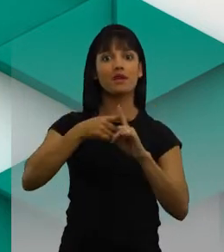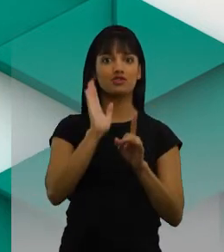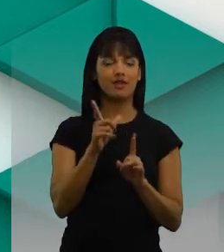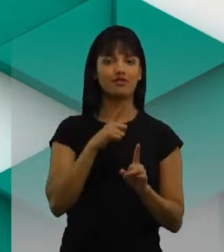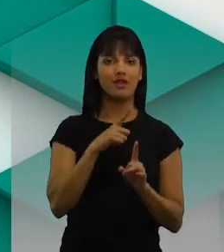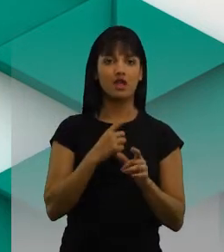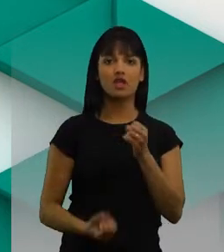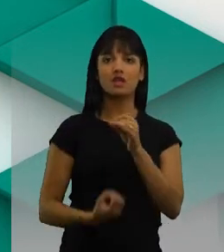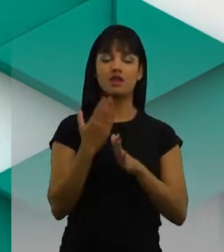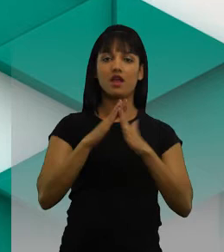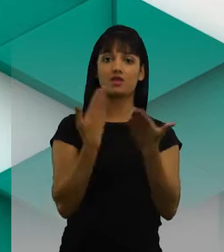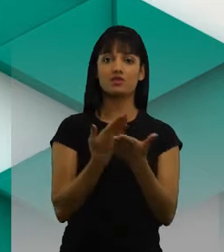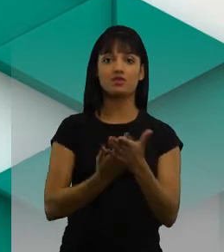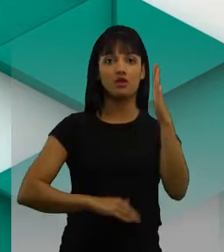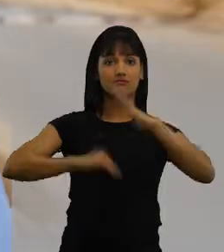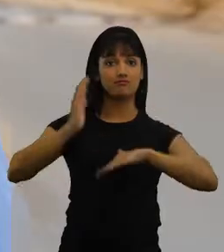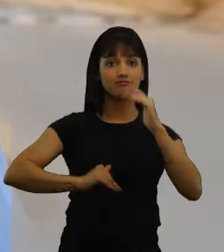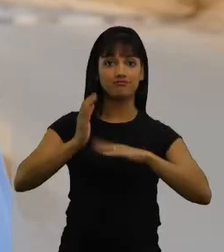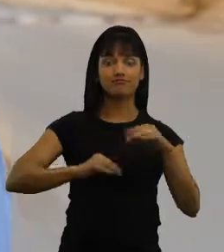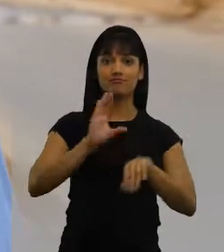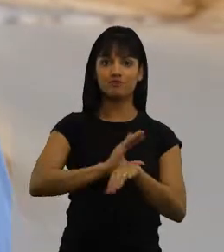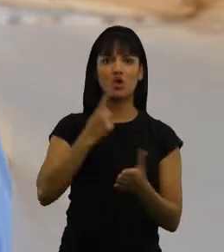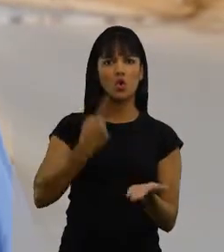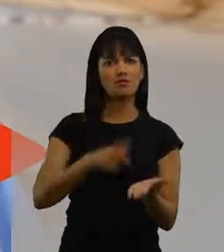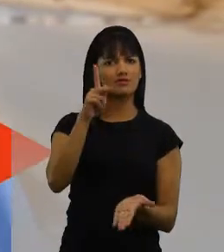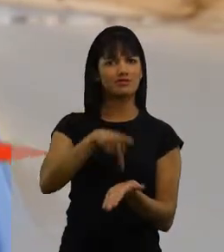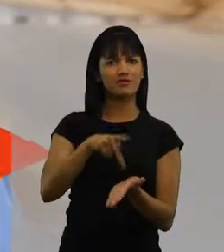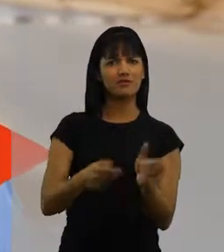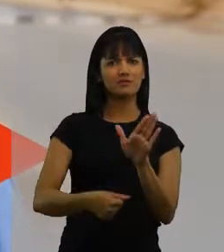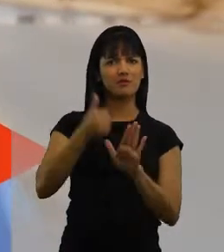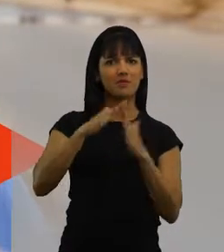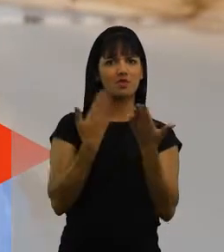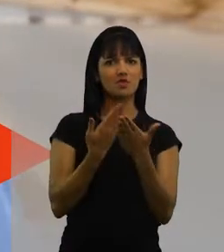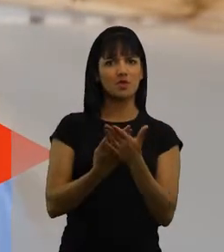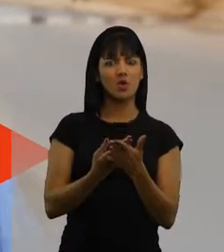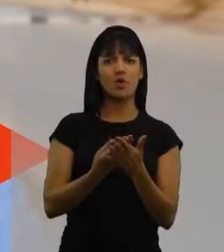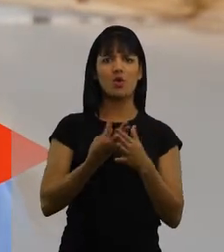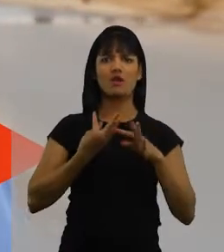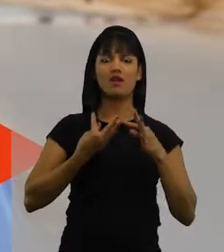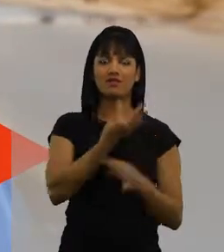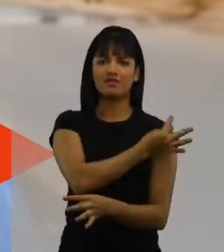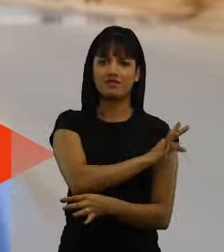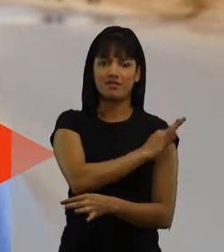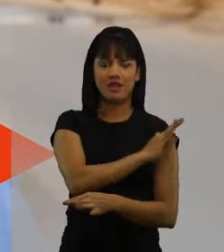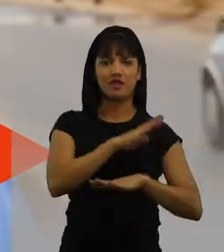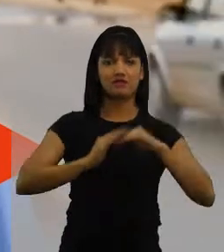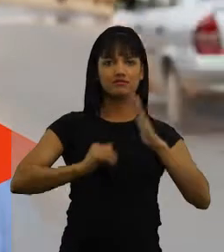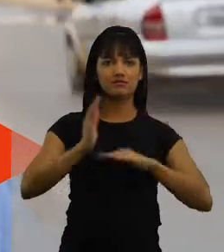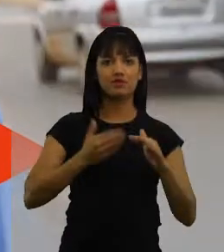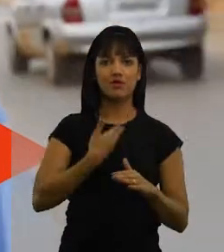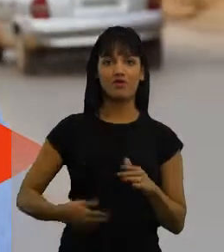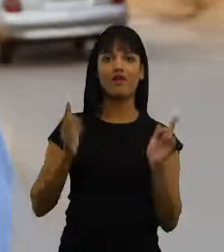novas escolas profissionalizantes. É compromisso mesmo. A primeira escola técnica profissionalizante do nosso governo será